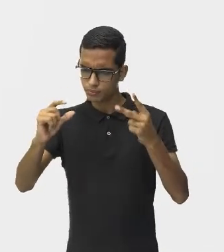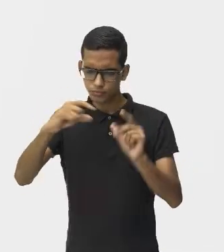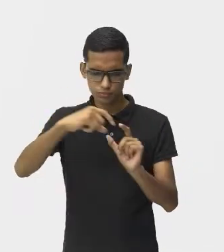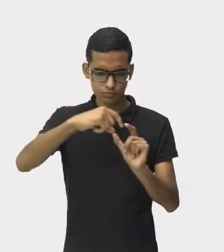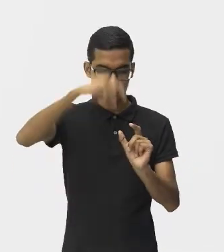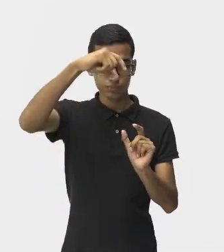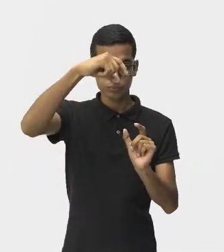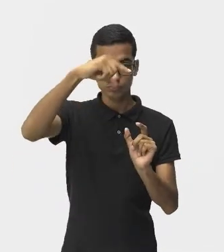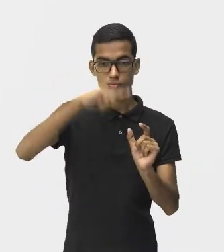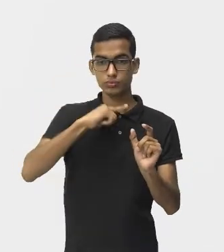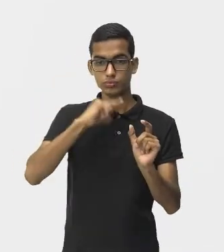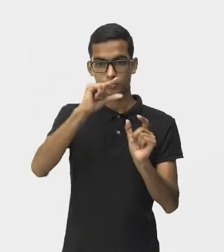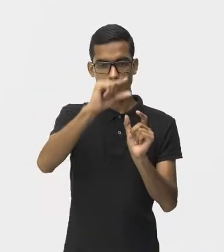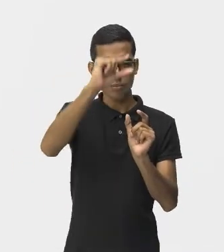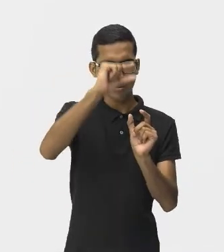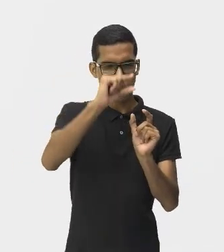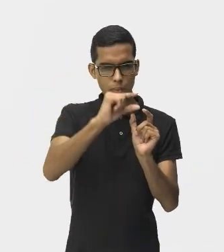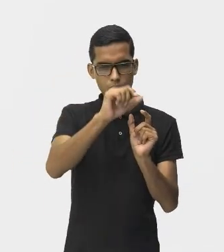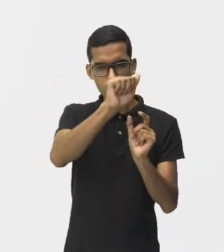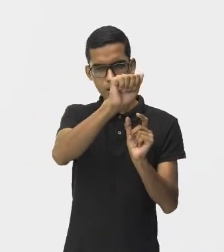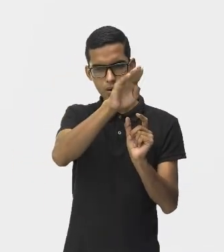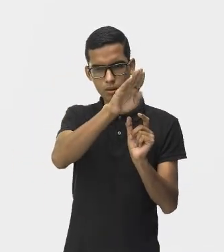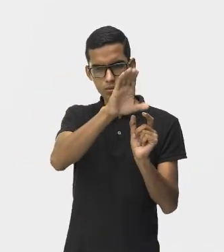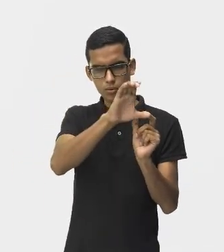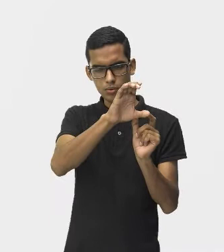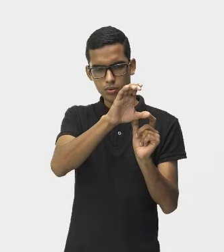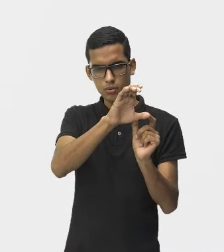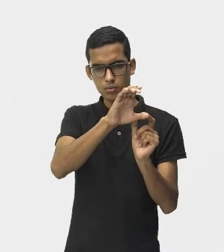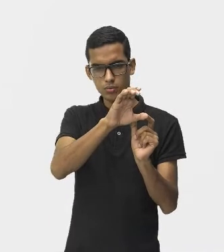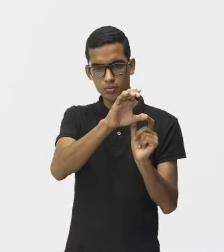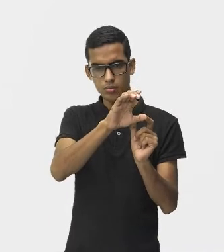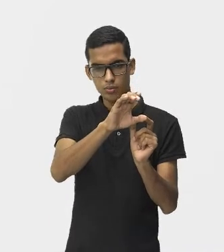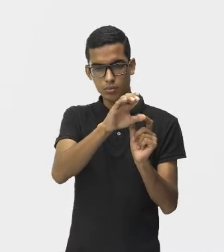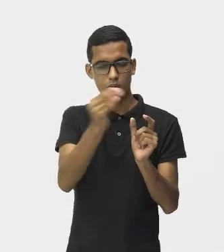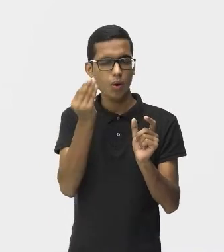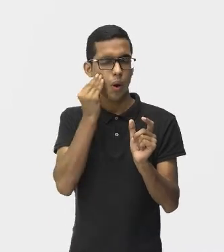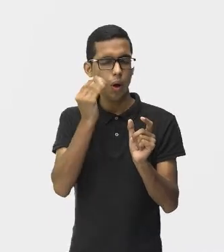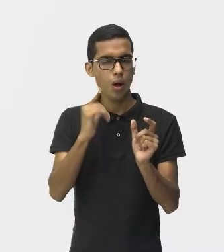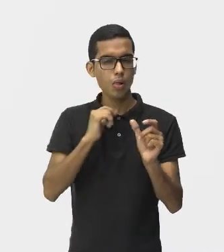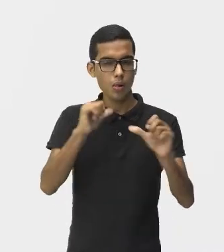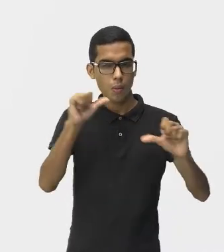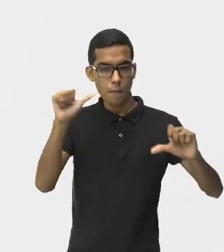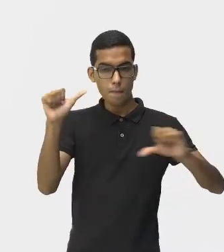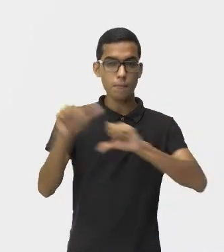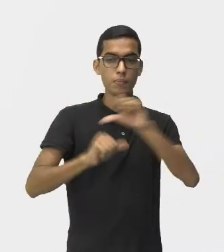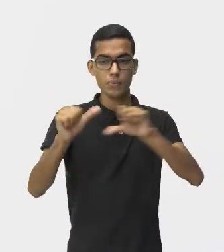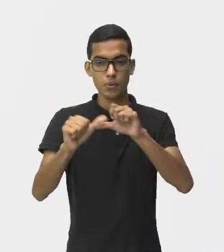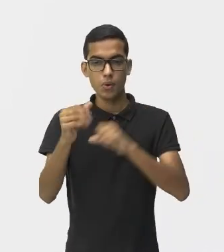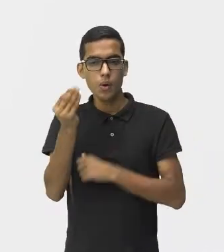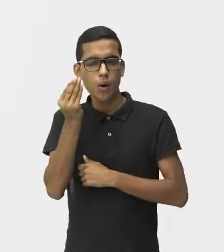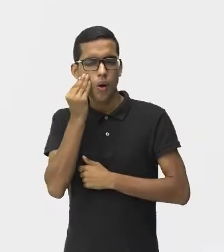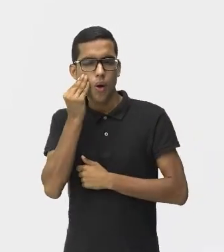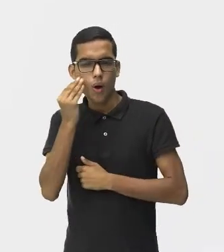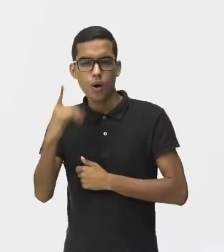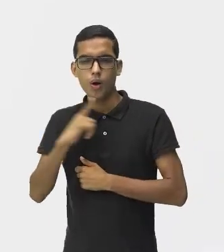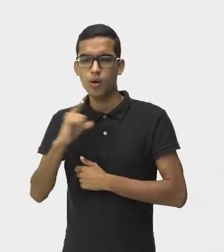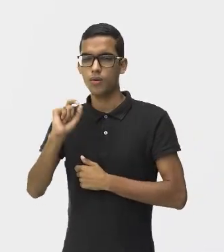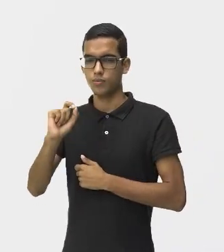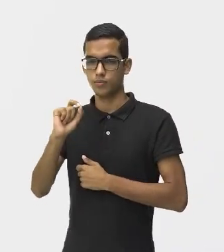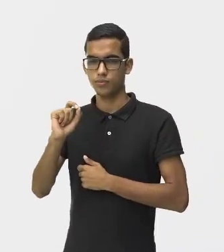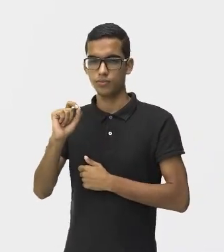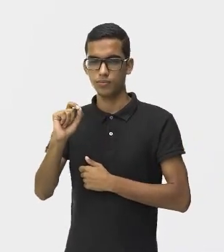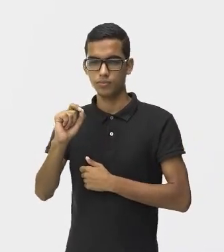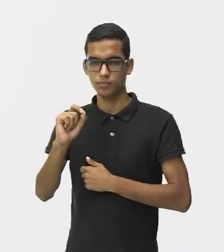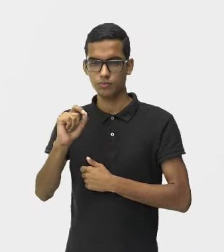quebra e a reinserção. Só que observem com detalhes que no momento da reinserção mudou